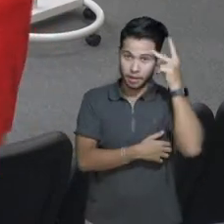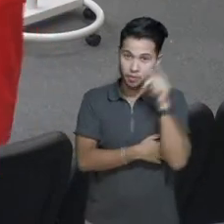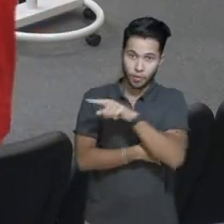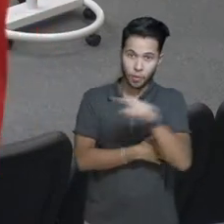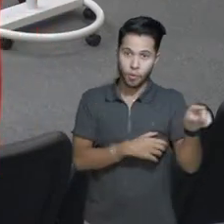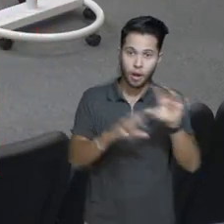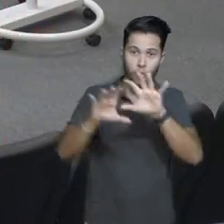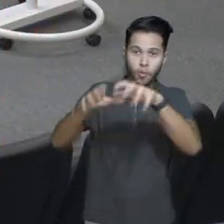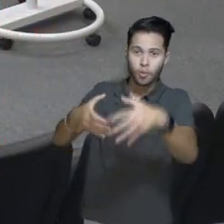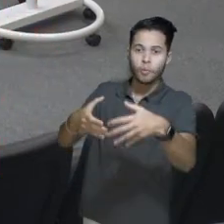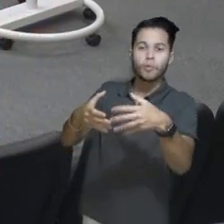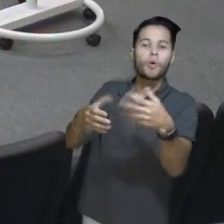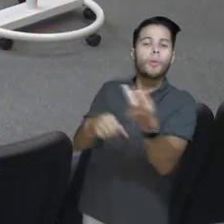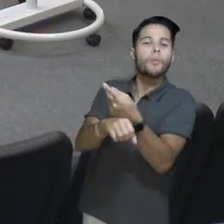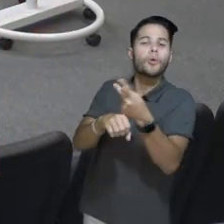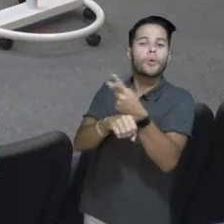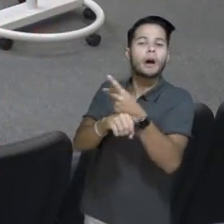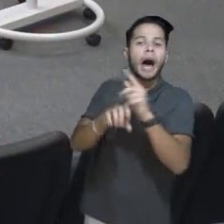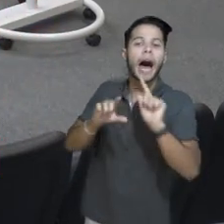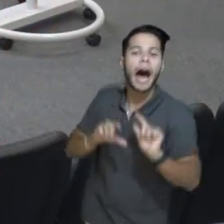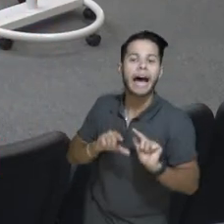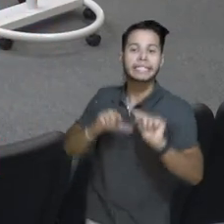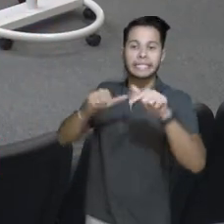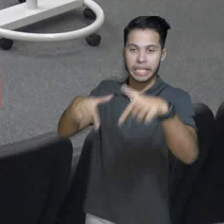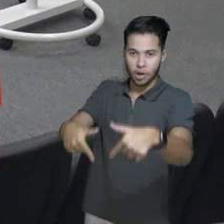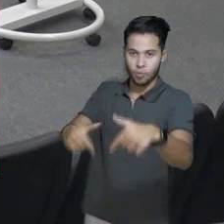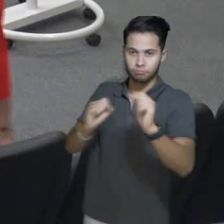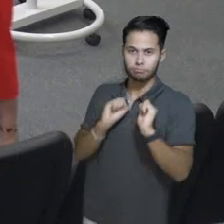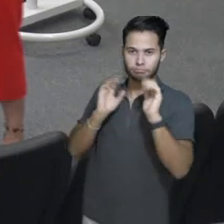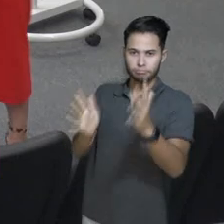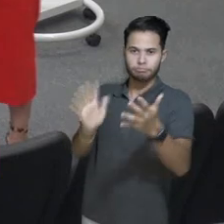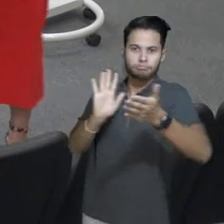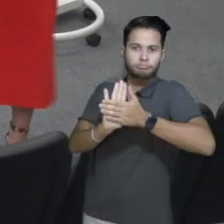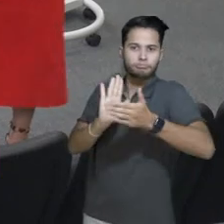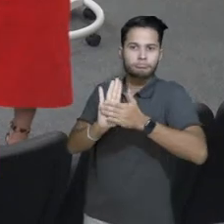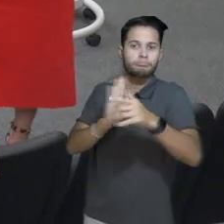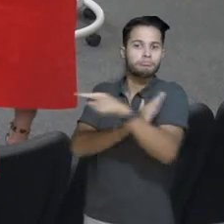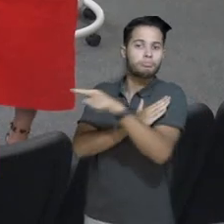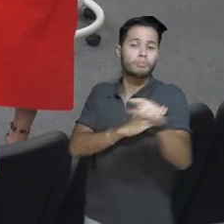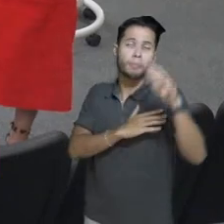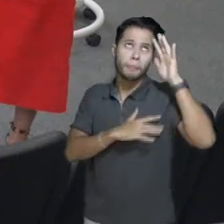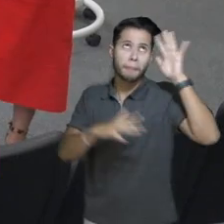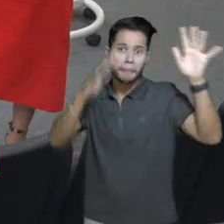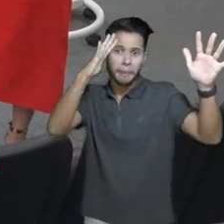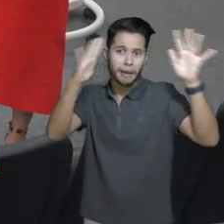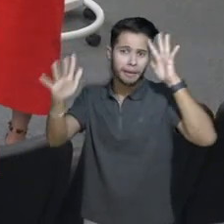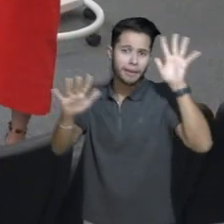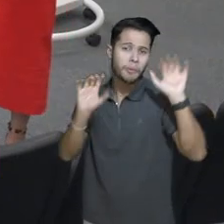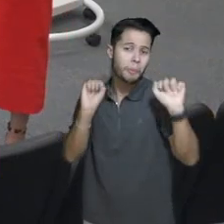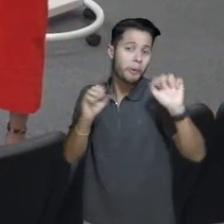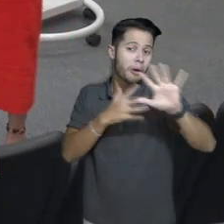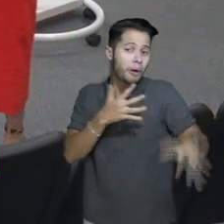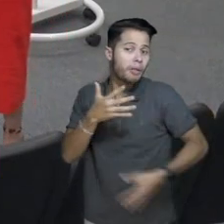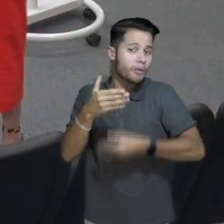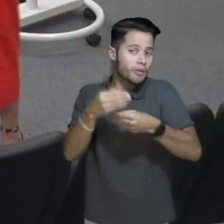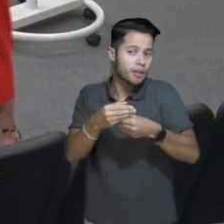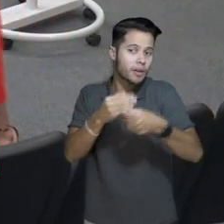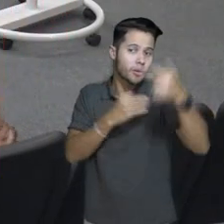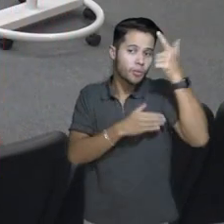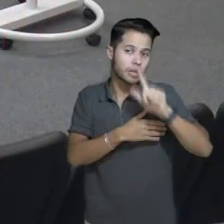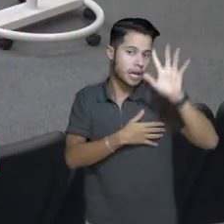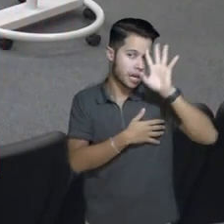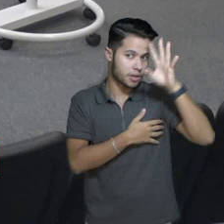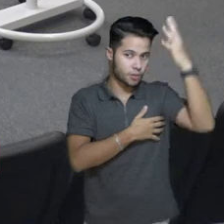solução uma ação propositiva algo que vocês imaginam que pode de contribuir para que a gente possa ter senão a